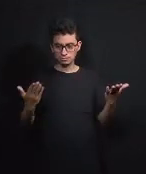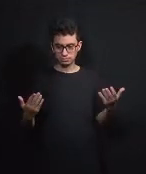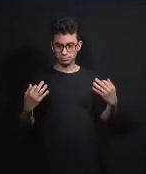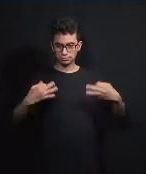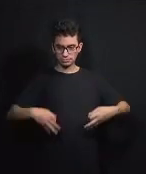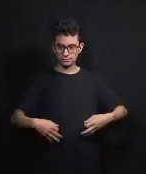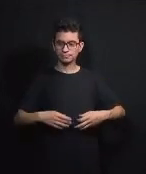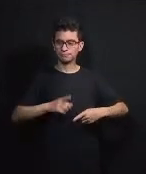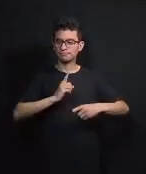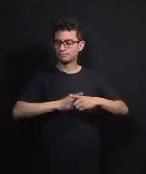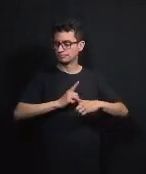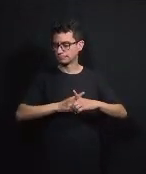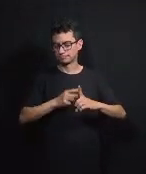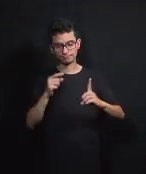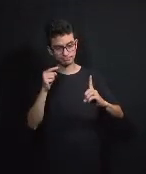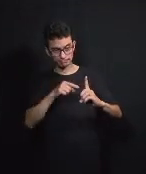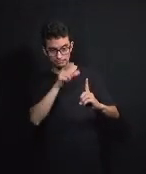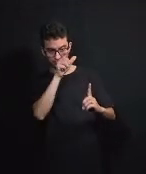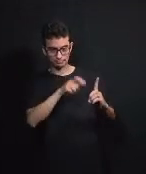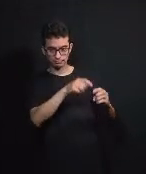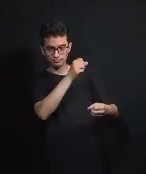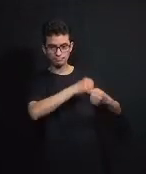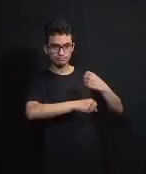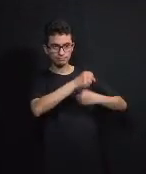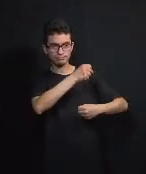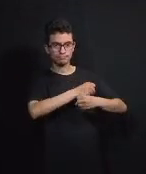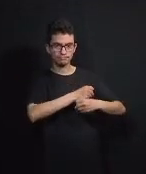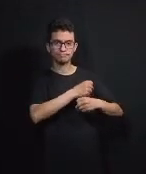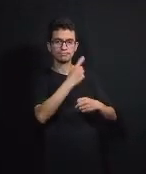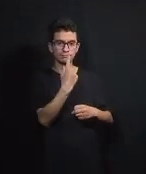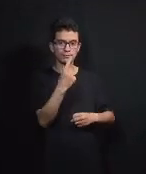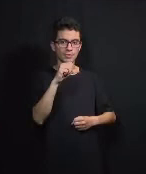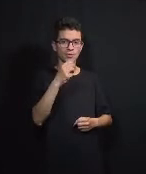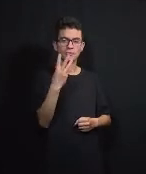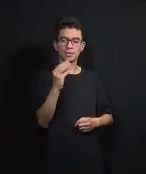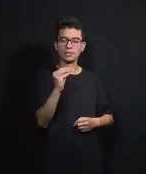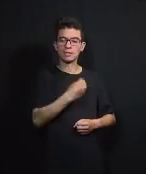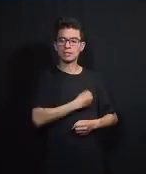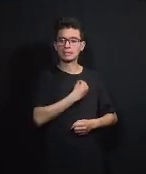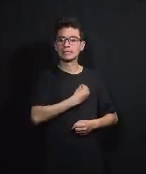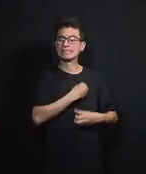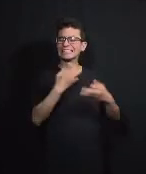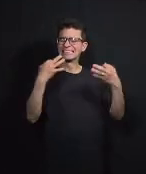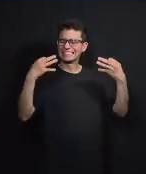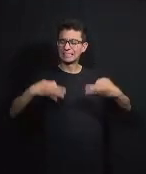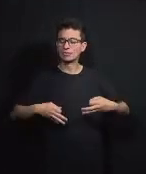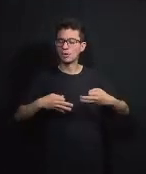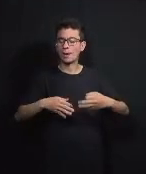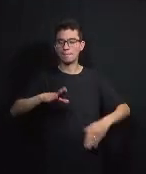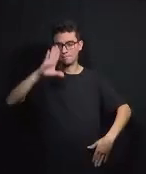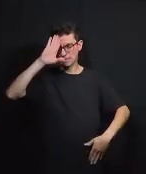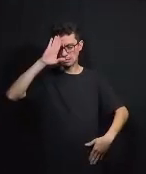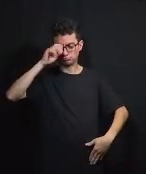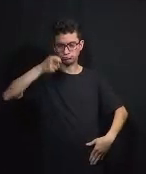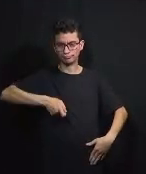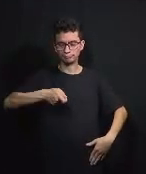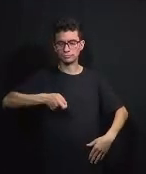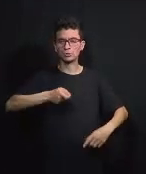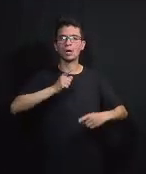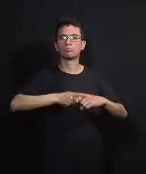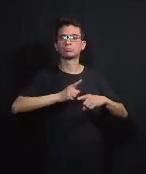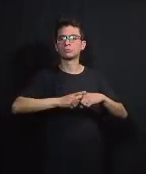Desde pelo menos 1930, o Brasil tem uma forte presença militar, em que o